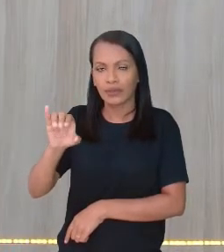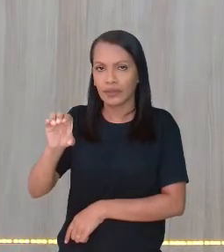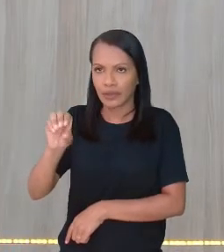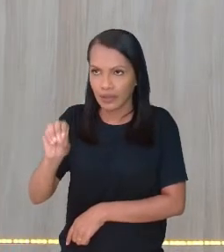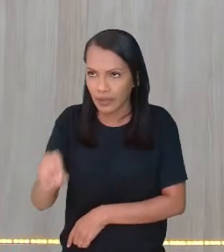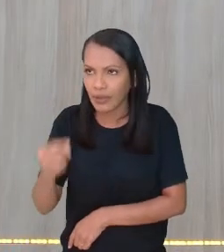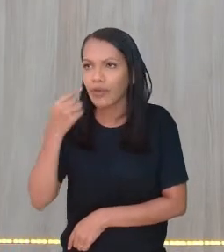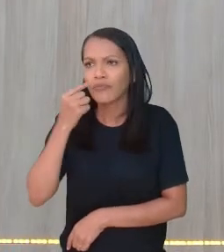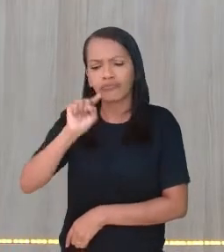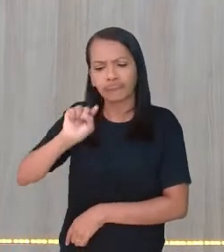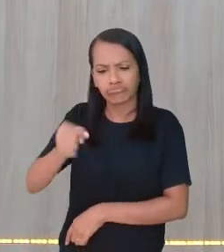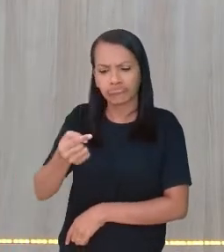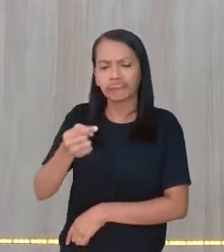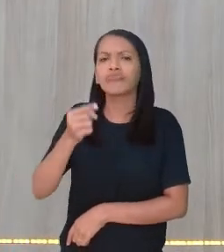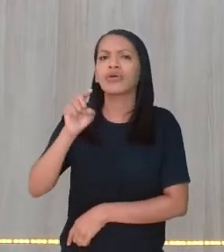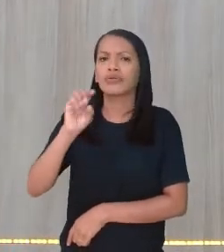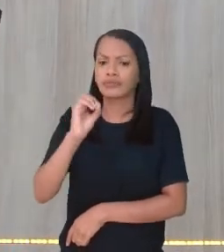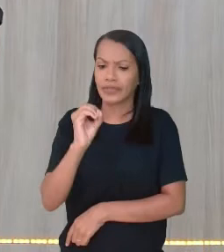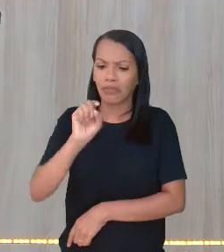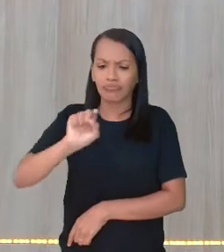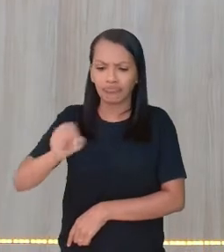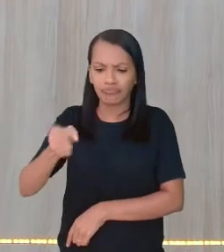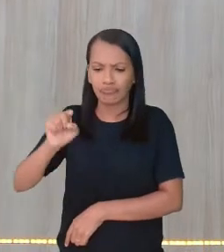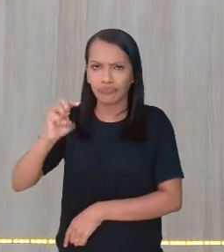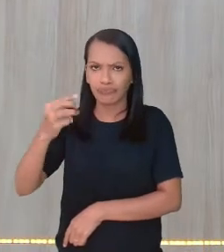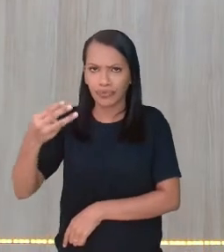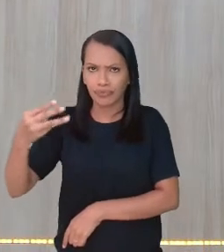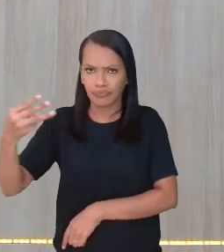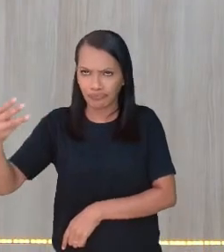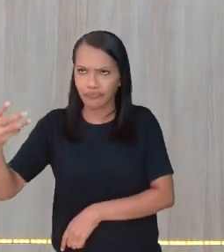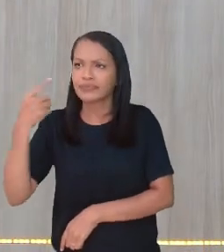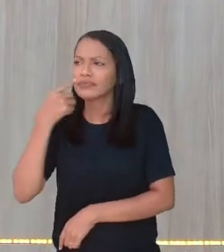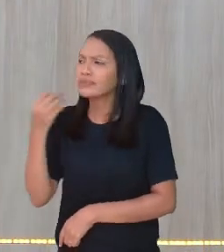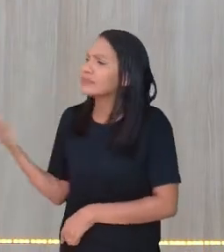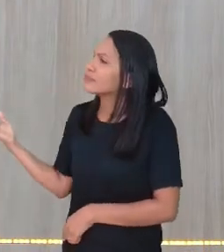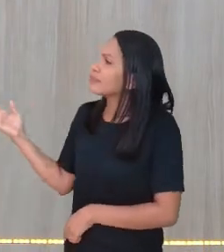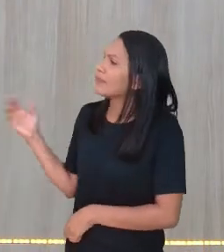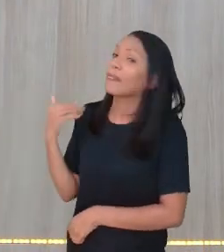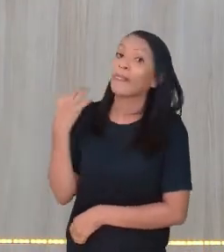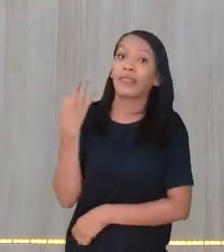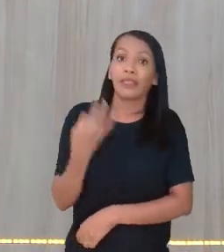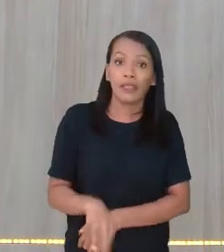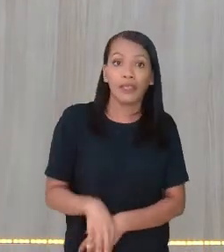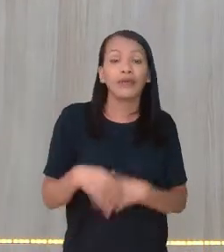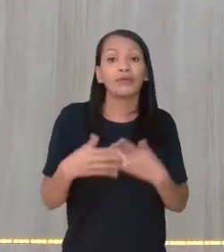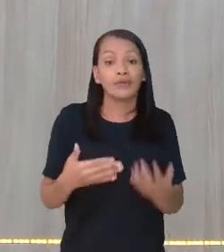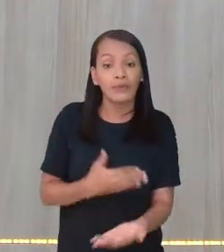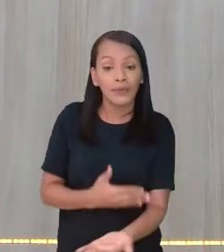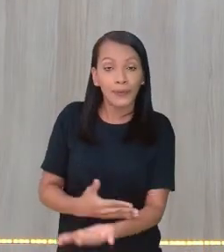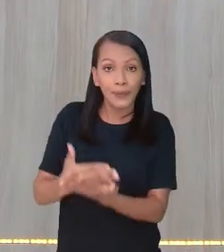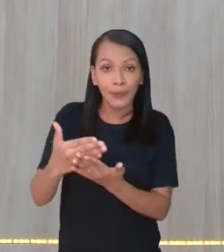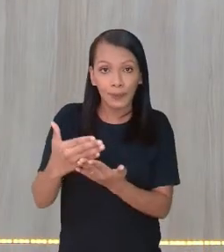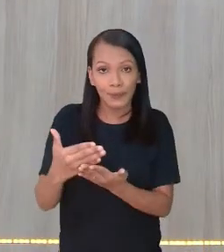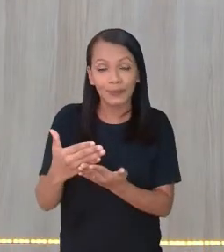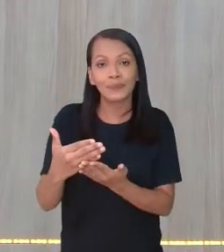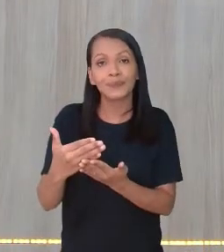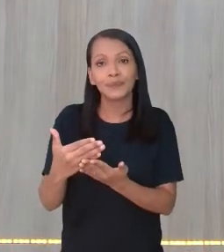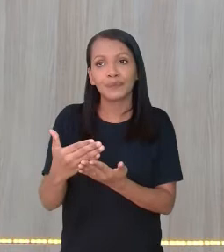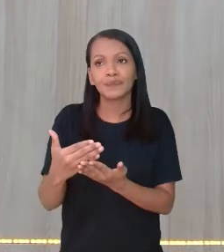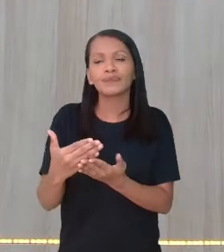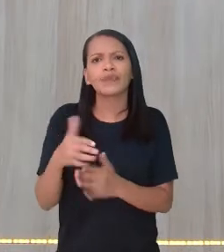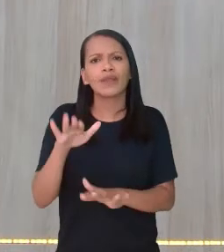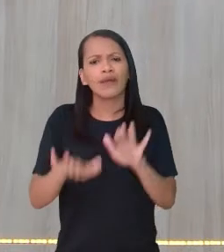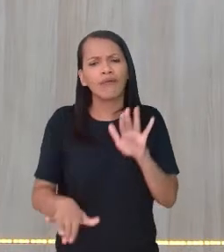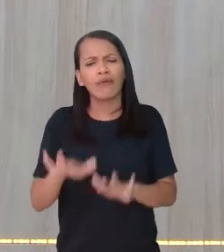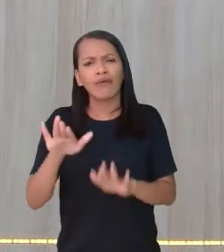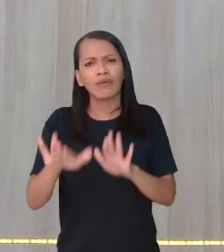que os decimais aí finitos também são números racionais, certo? E aí a gente começou a fazer